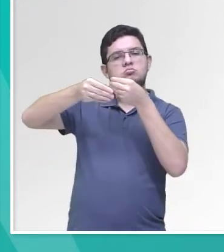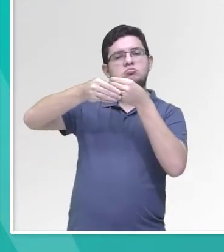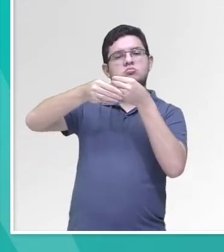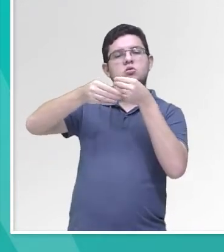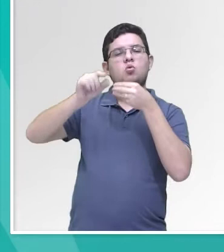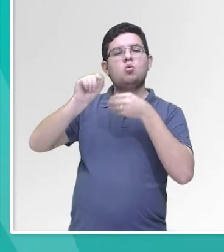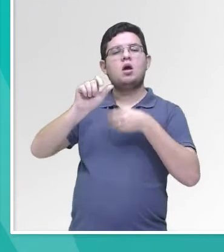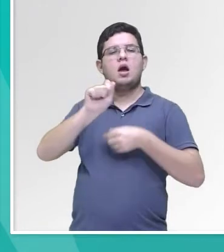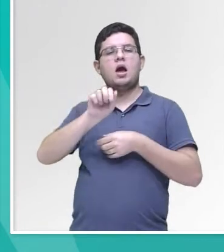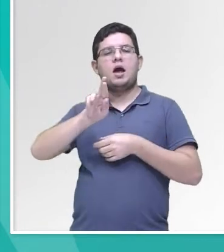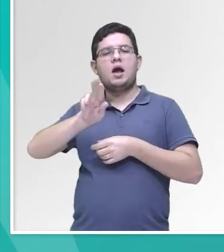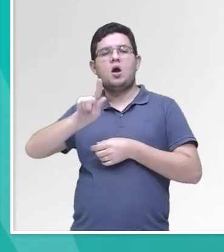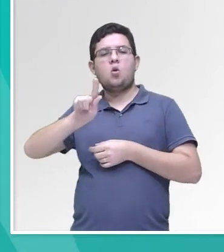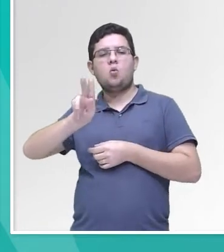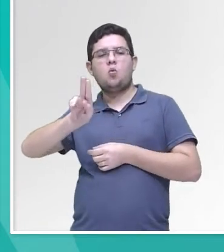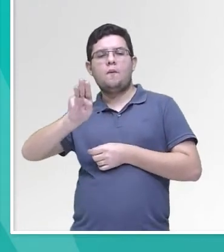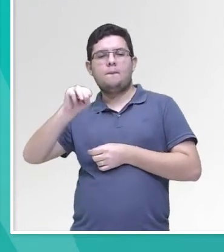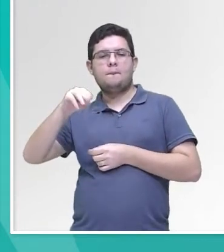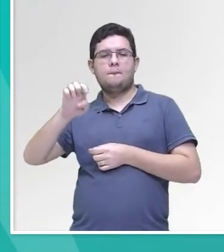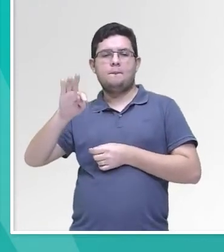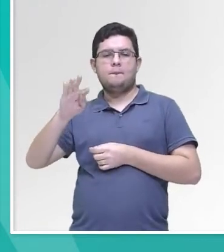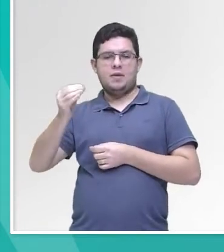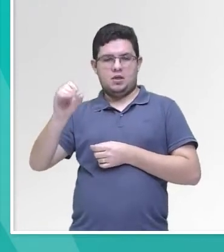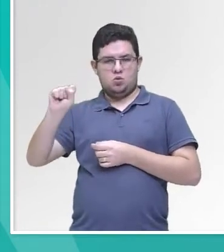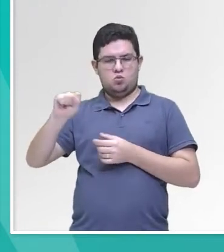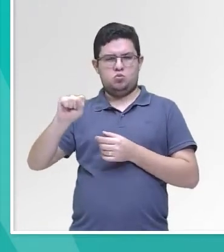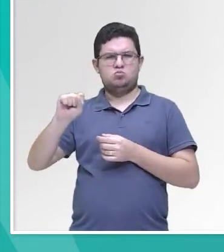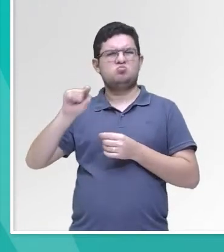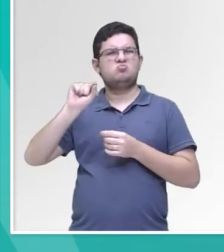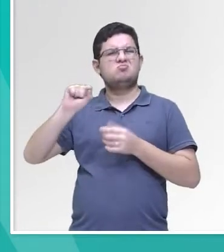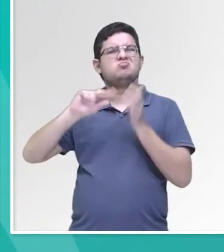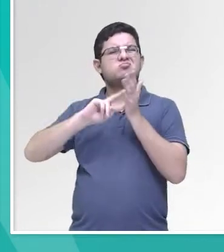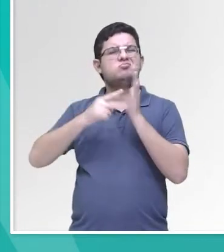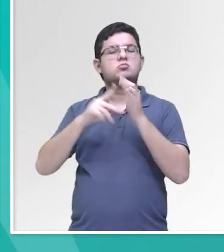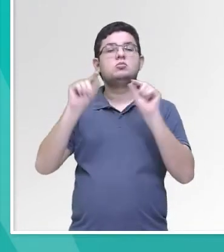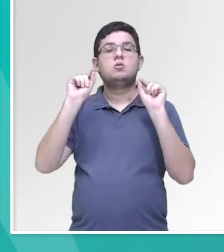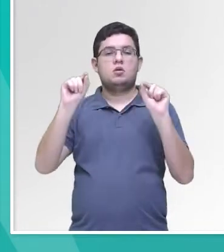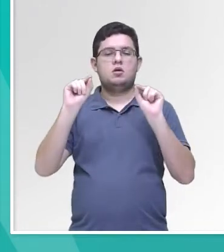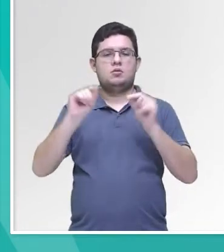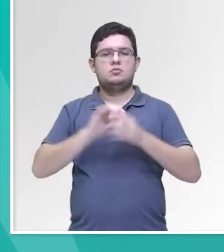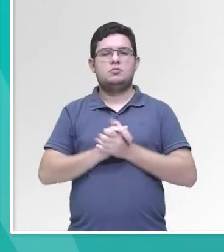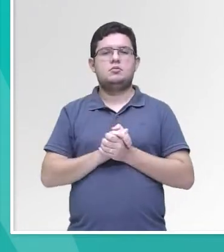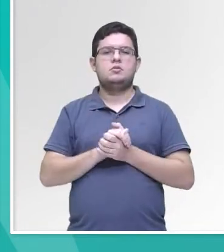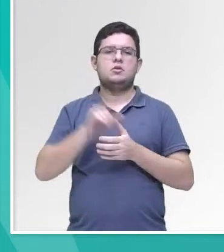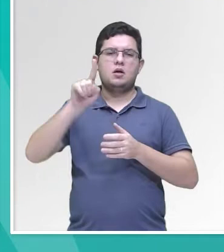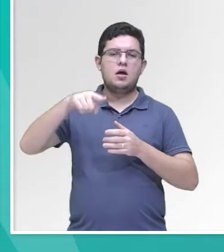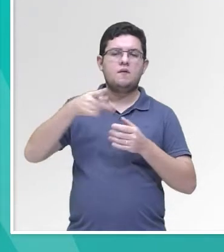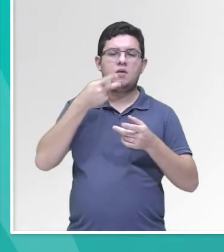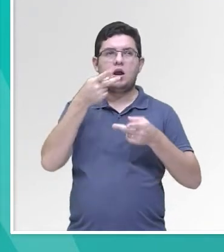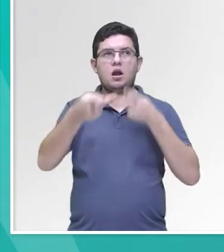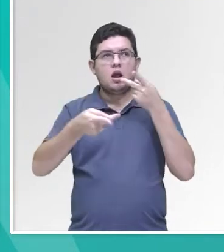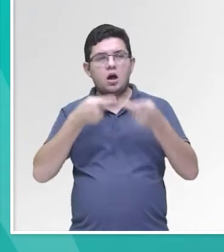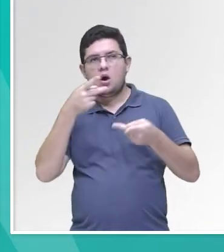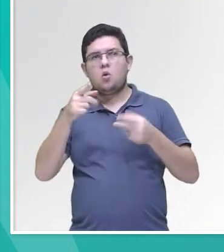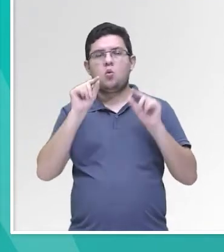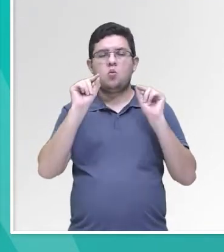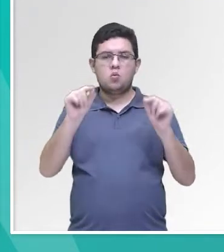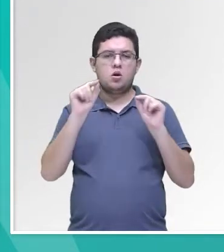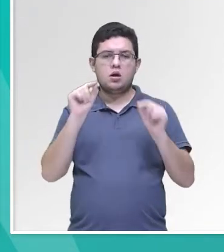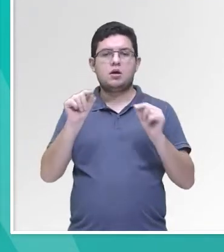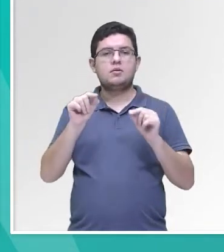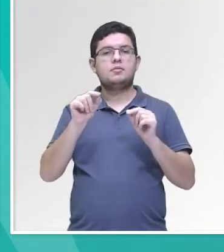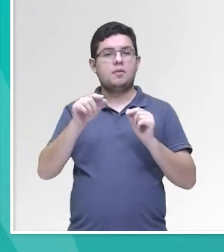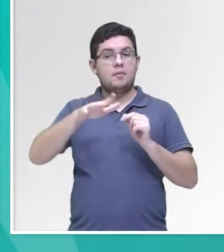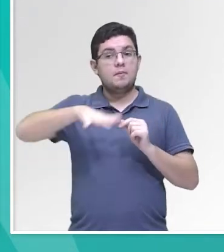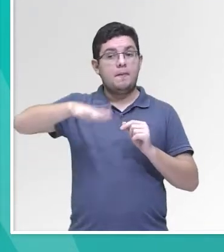argumentos. Argumentos. Gente, o que é argumento? É justamente dizer para quem está